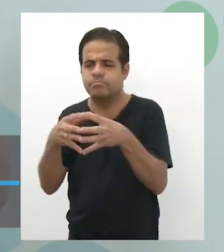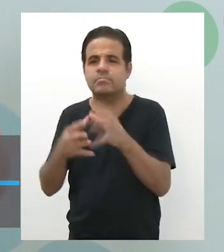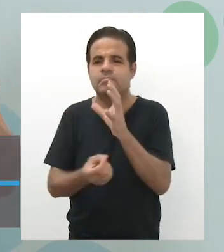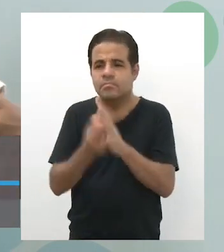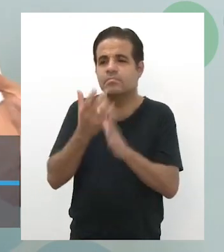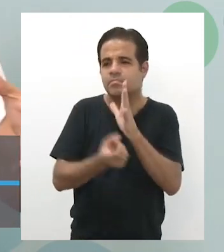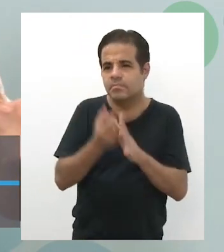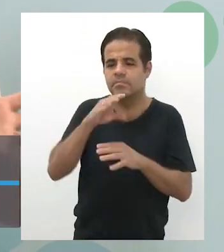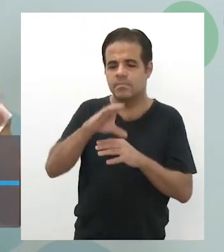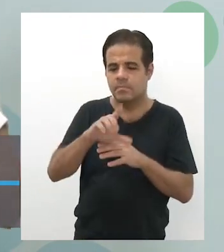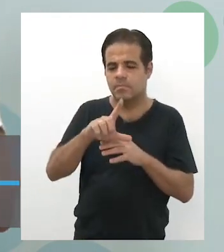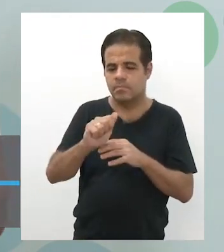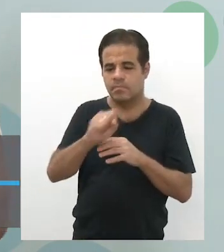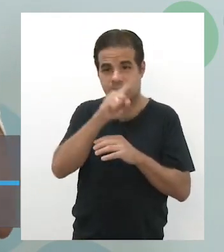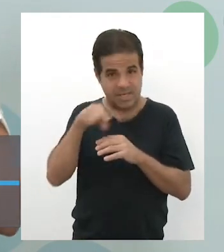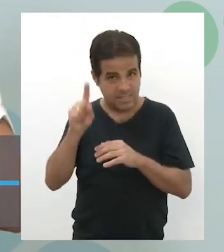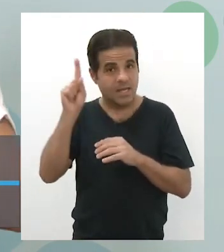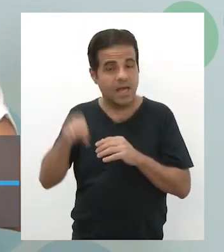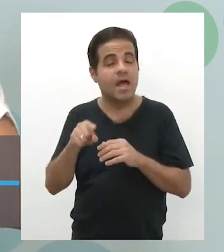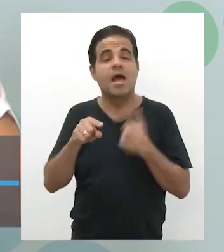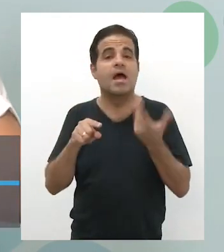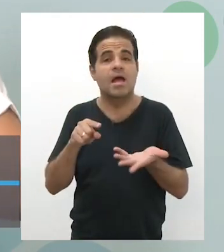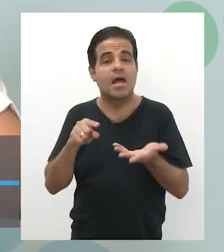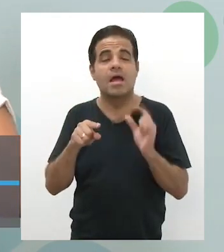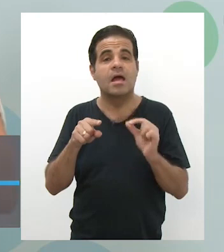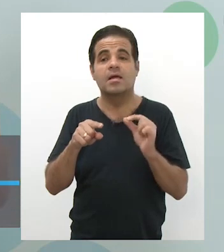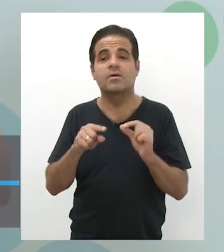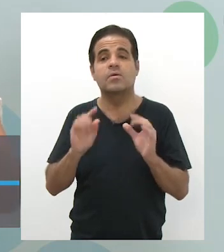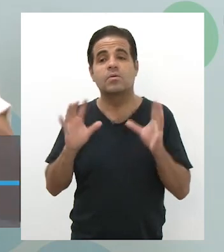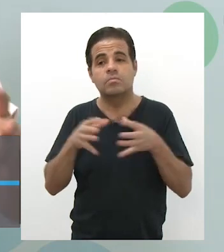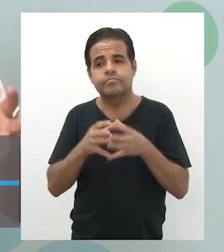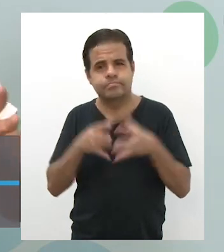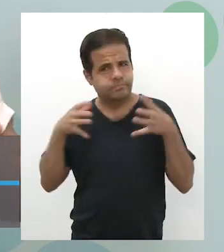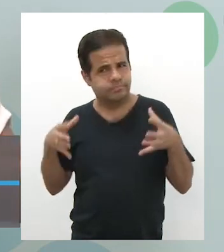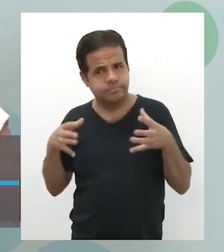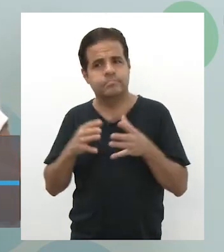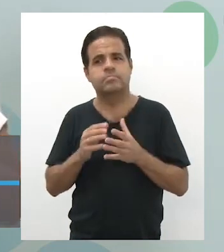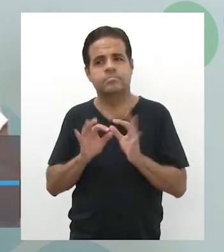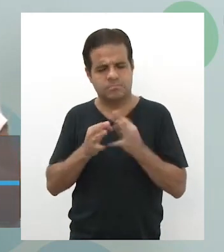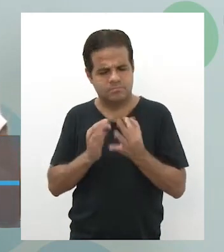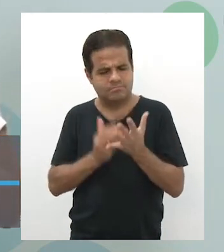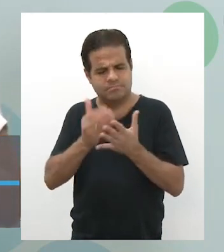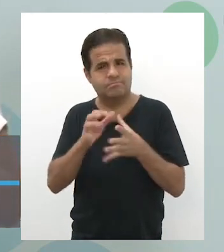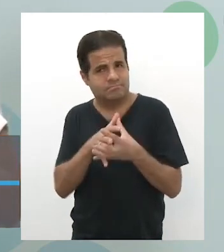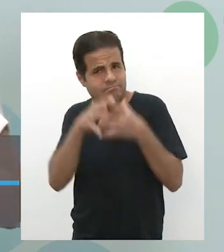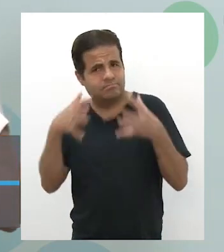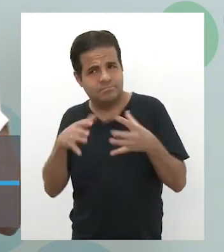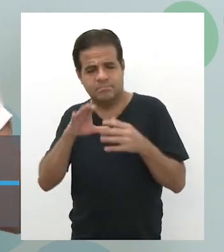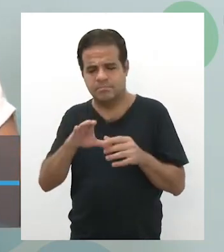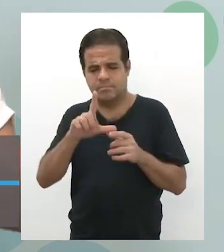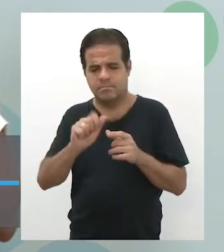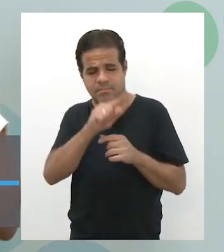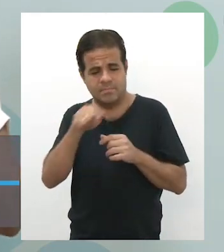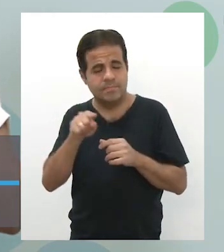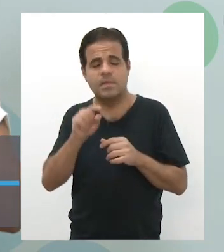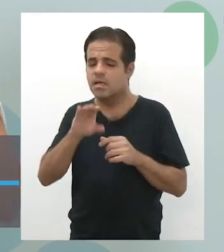formar clãs, que é uma unidade maior, uma unidade familiar maior, que é um clã. E